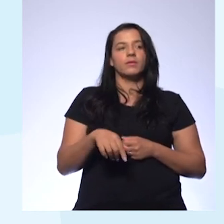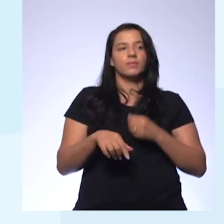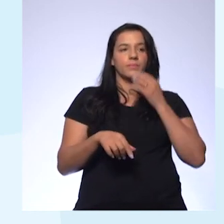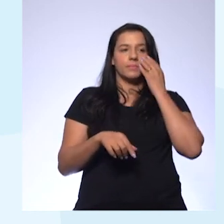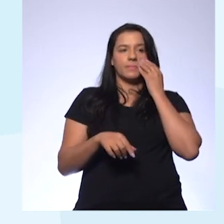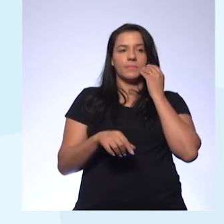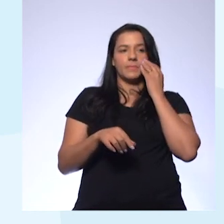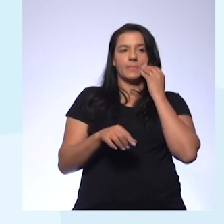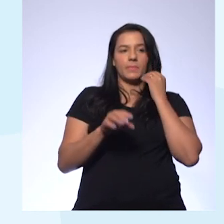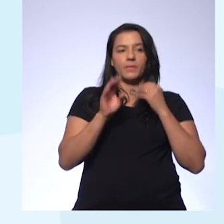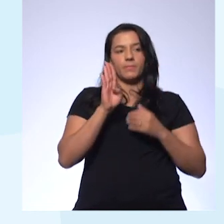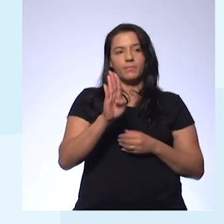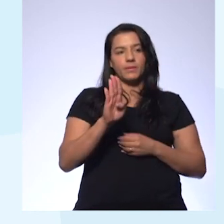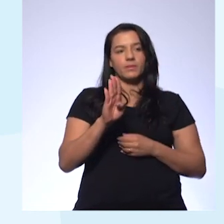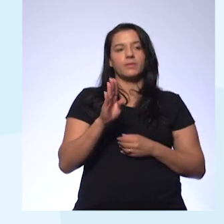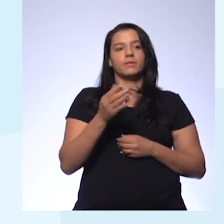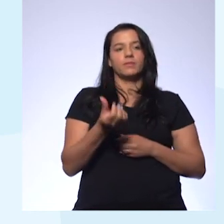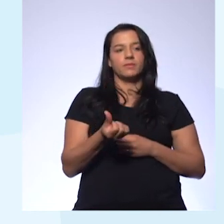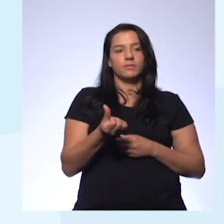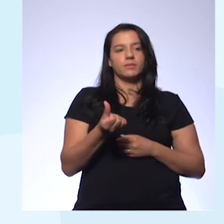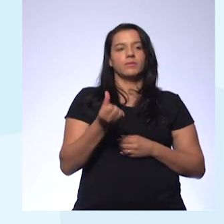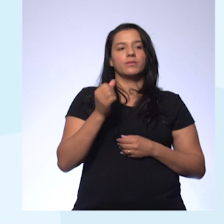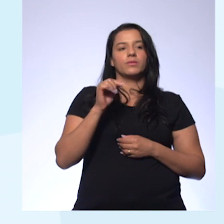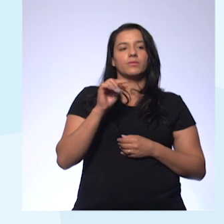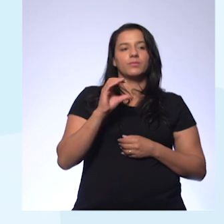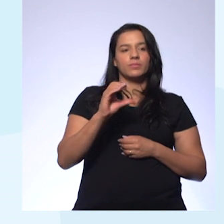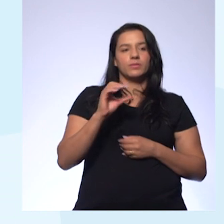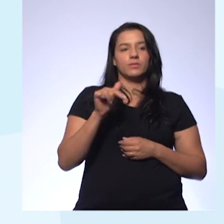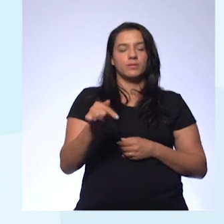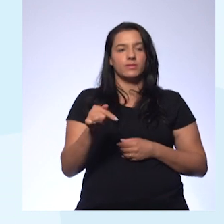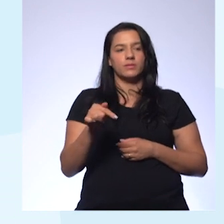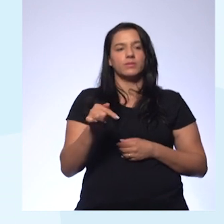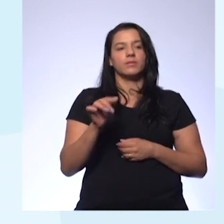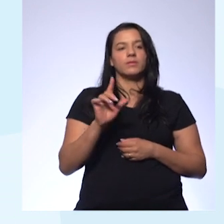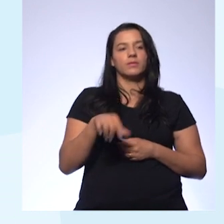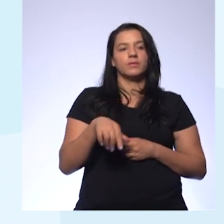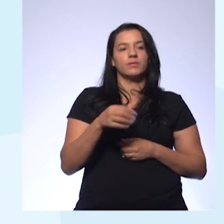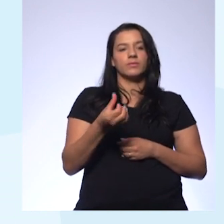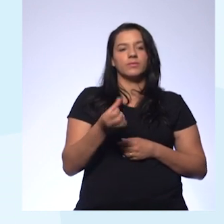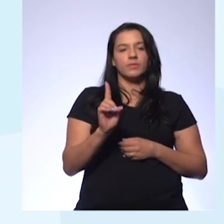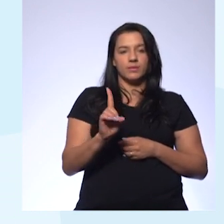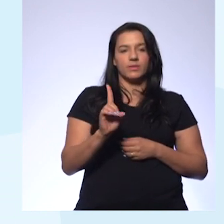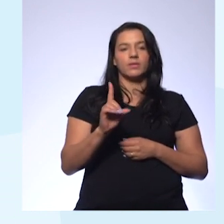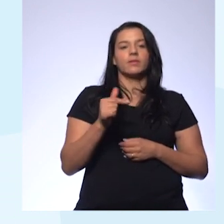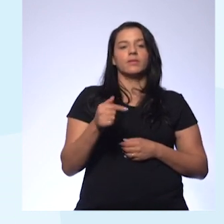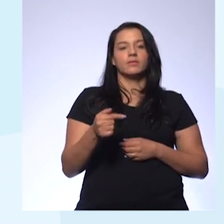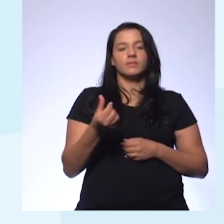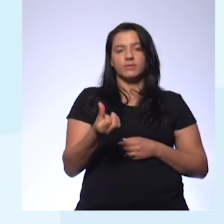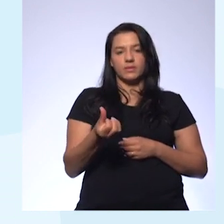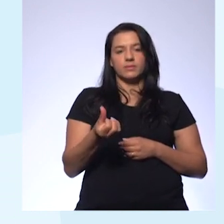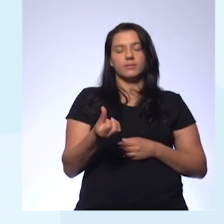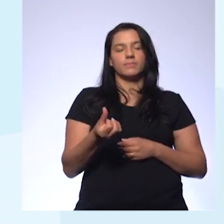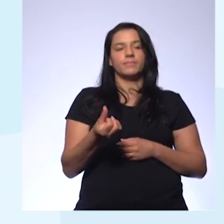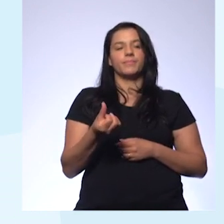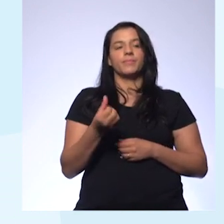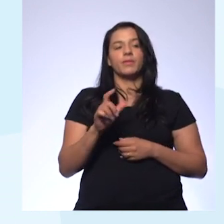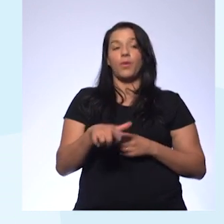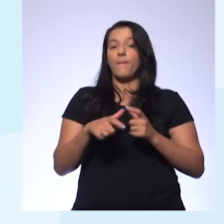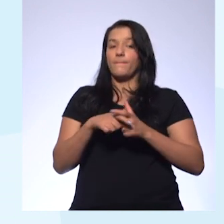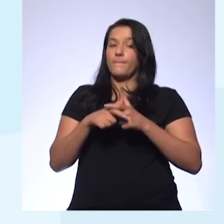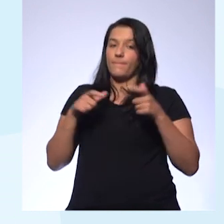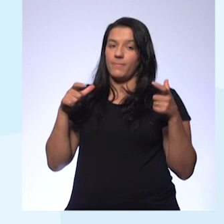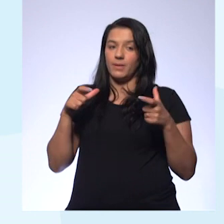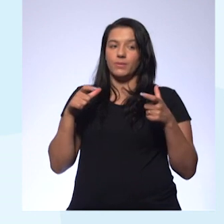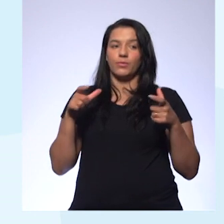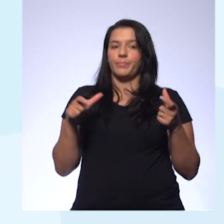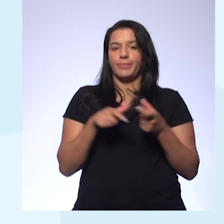desculpa, o B tem 6, o C tem 7 e o D tem 6. Cadeia carbônica maior que a E,